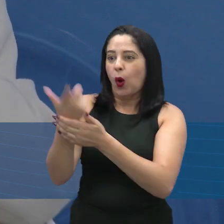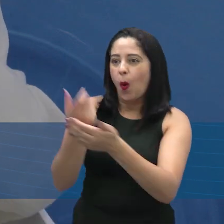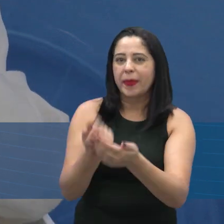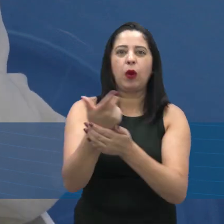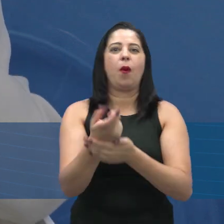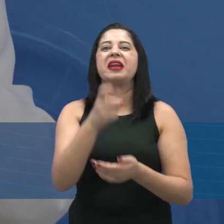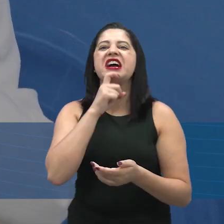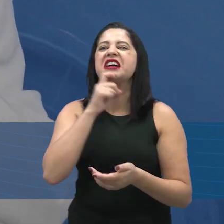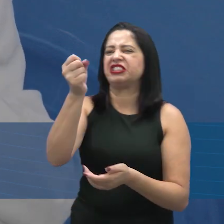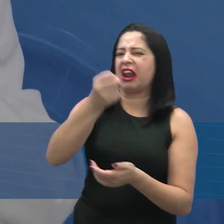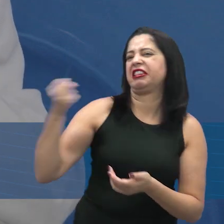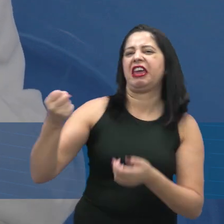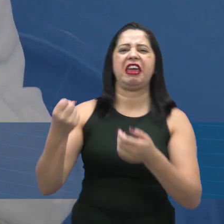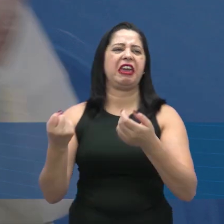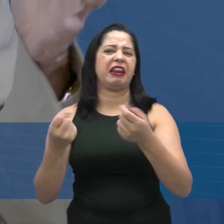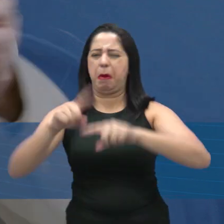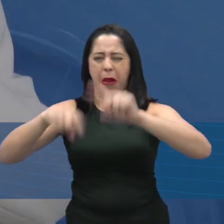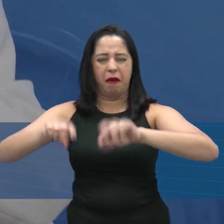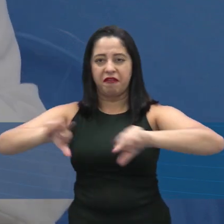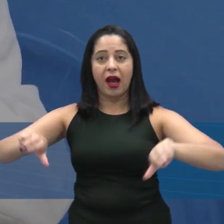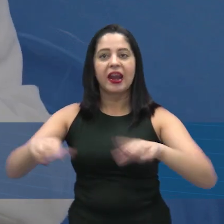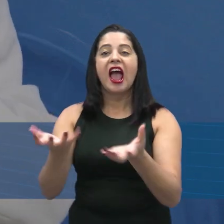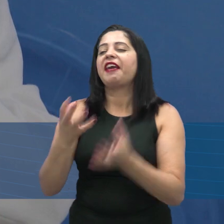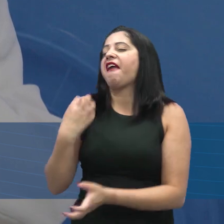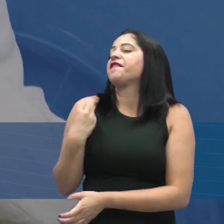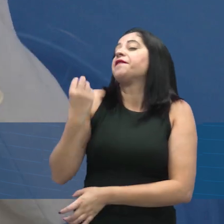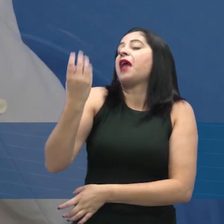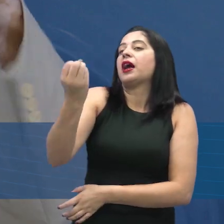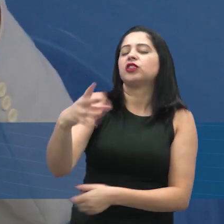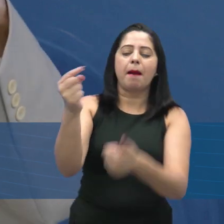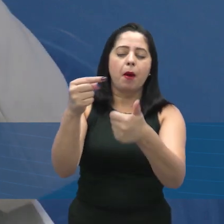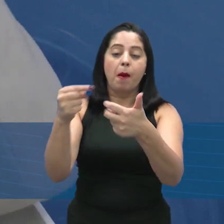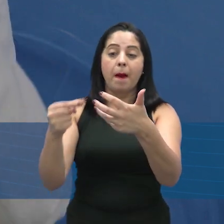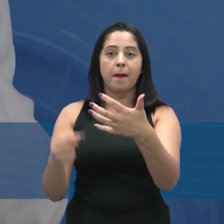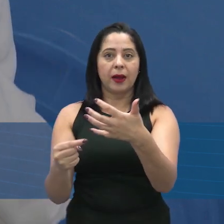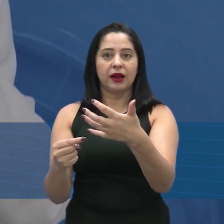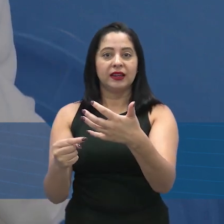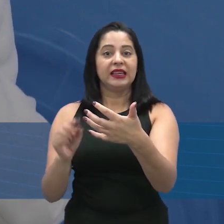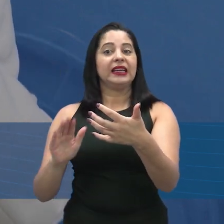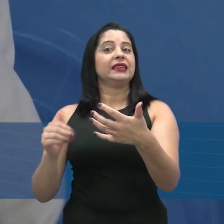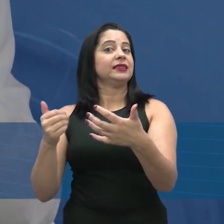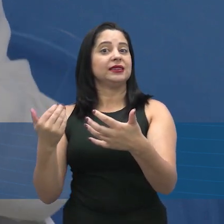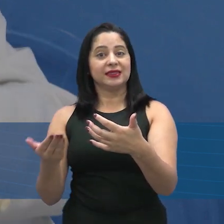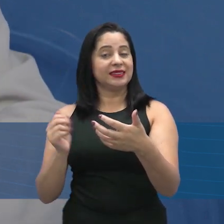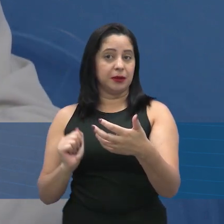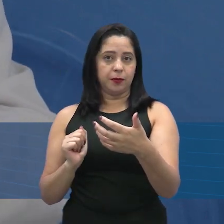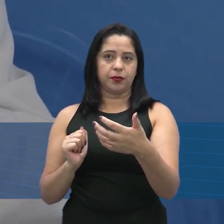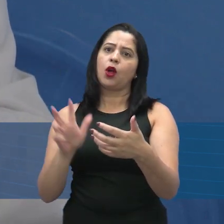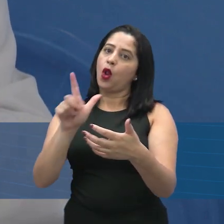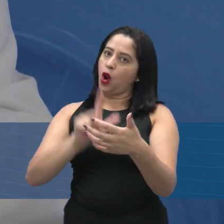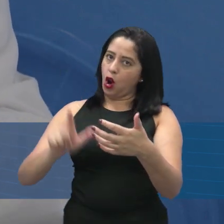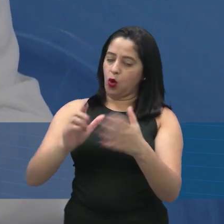eletrodomésticos, eletrônicos, ela deseja viagens. Então, dentro desse extrato, nem todos